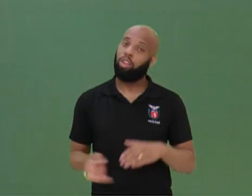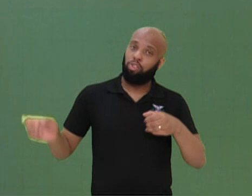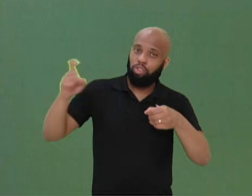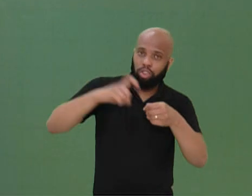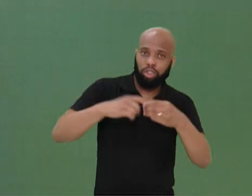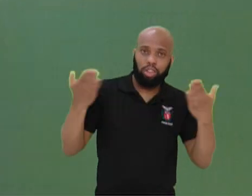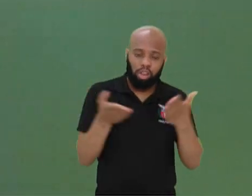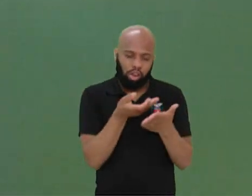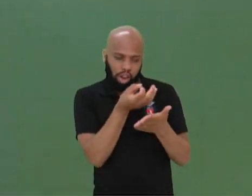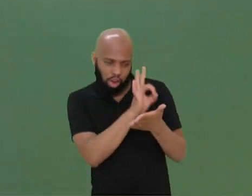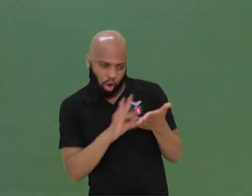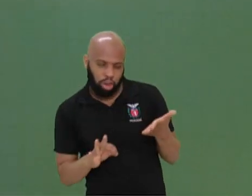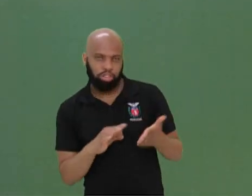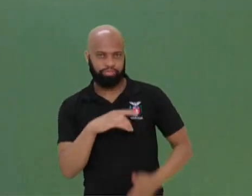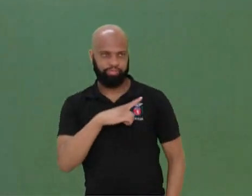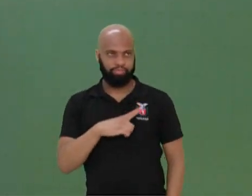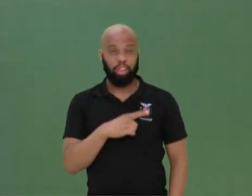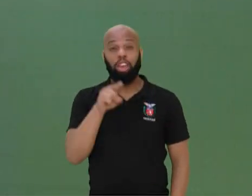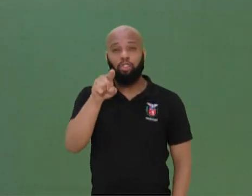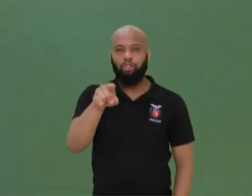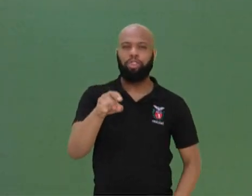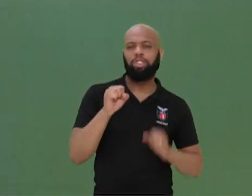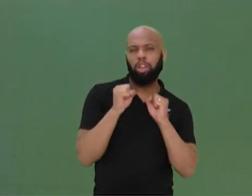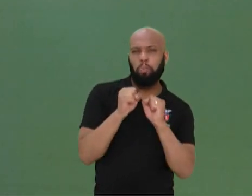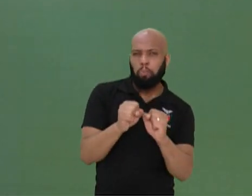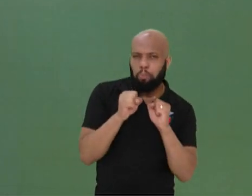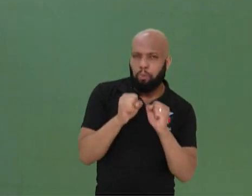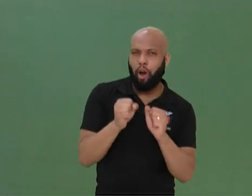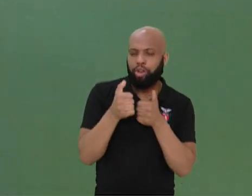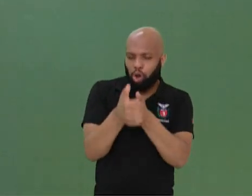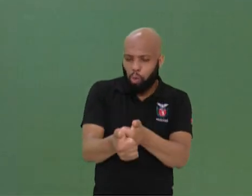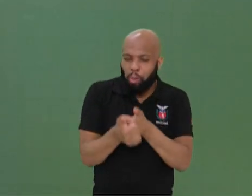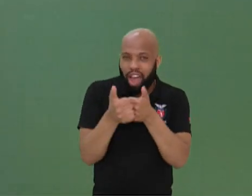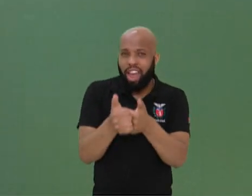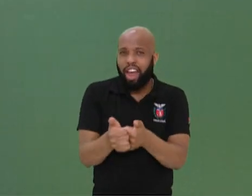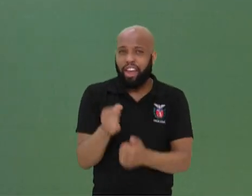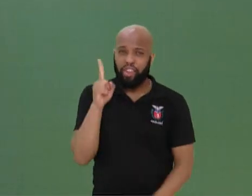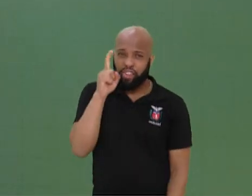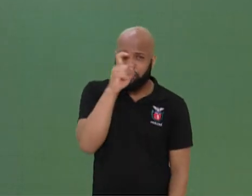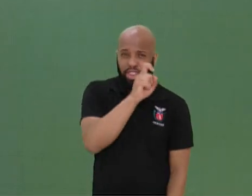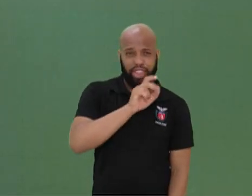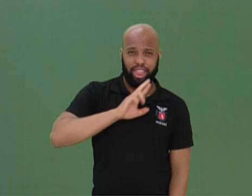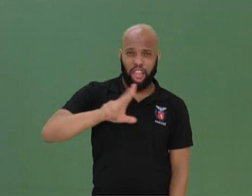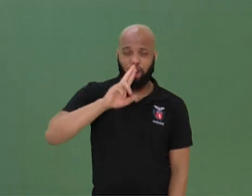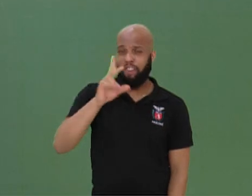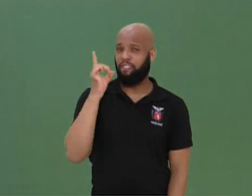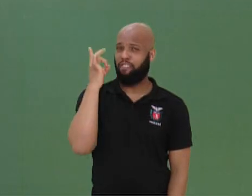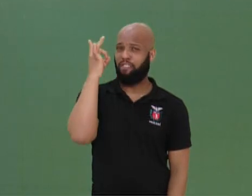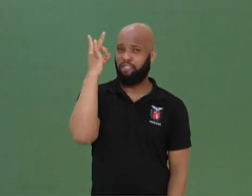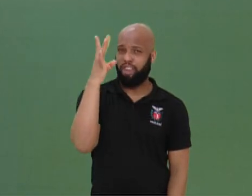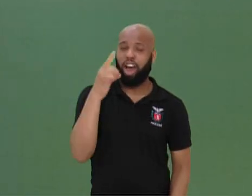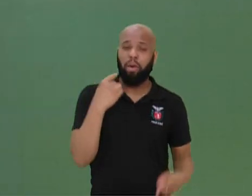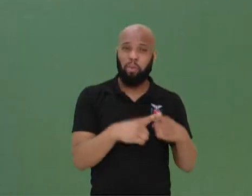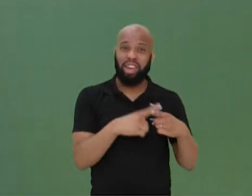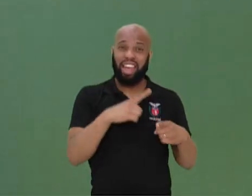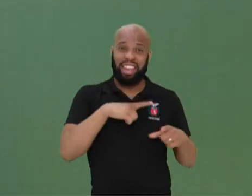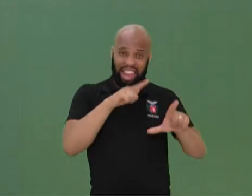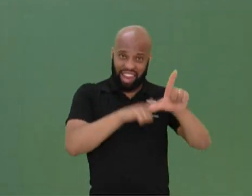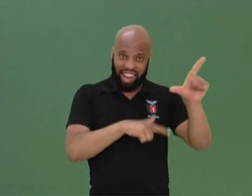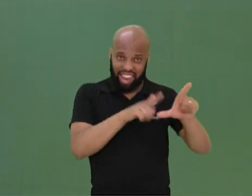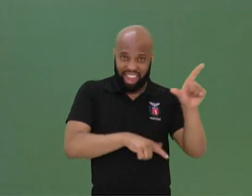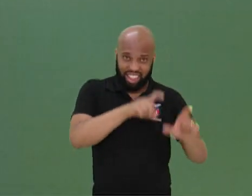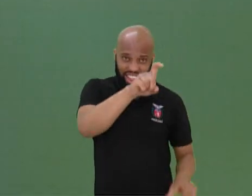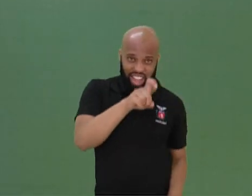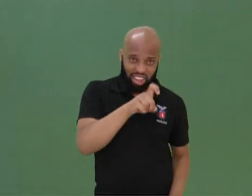Voltando para a correção então, né? Como você pode ter acompanhado aí, não é nada difícil, né? Primeiro você substitui o x pelo número